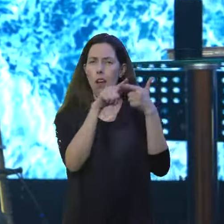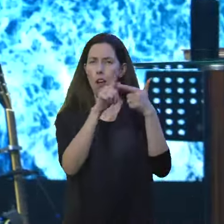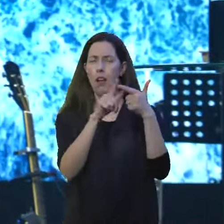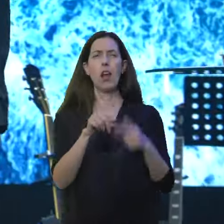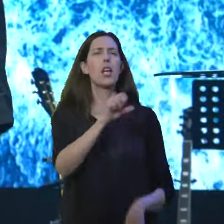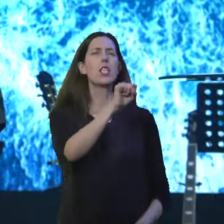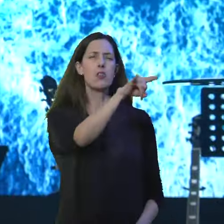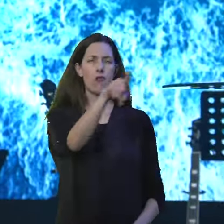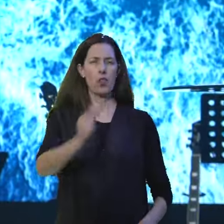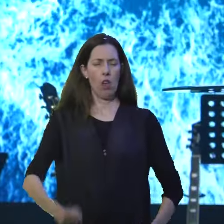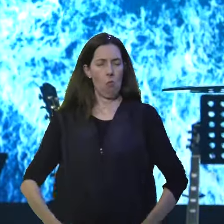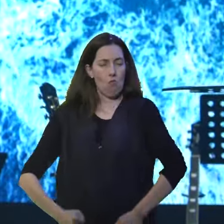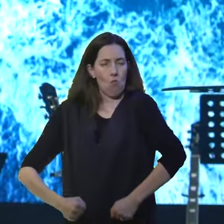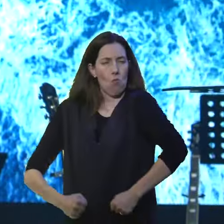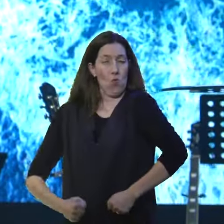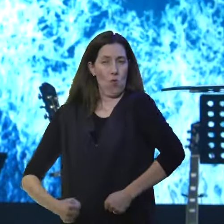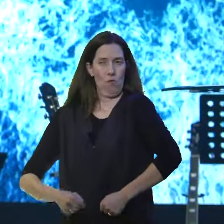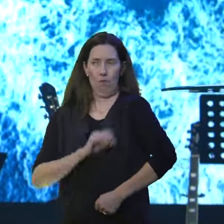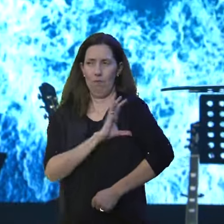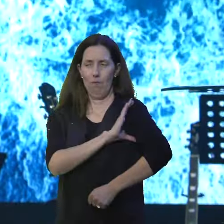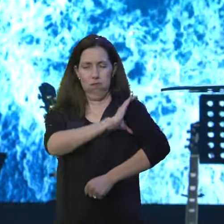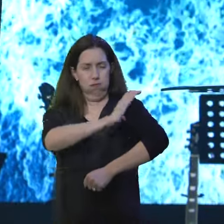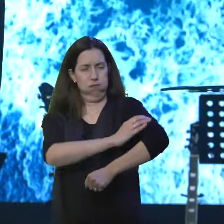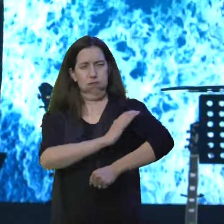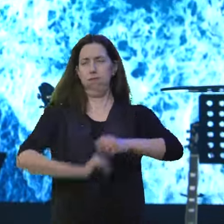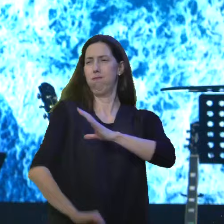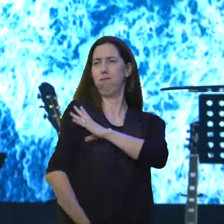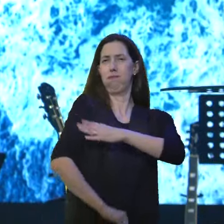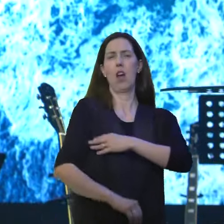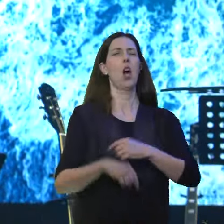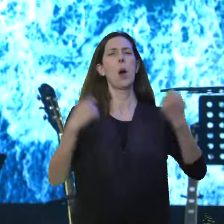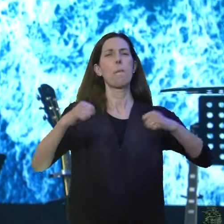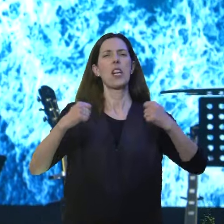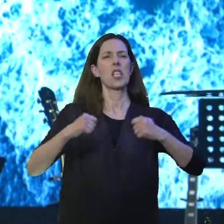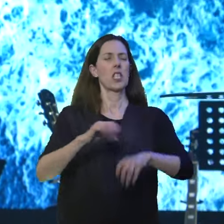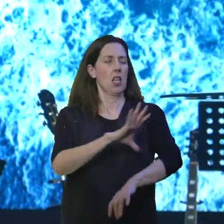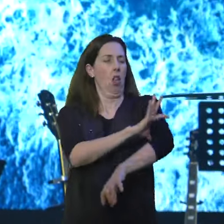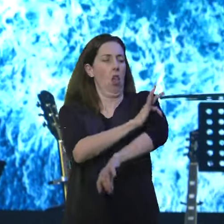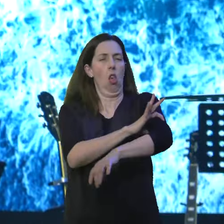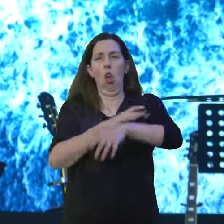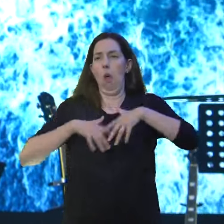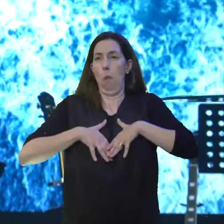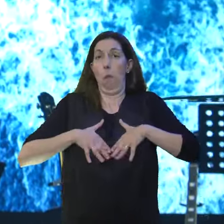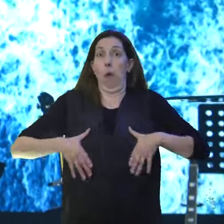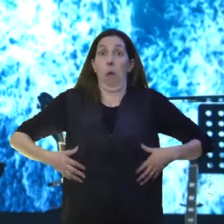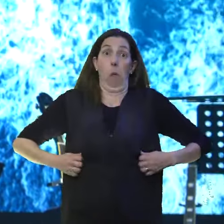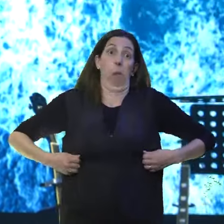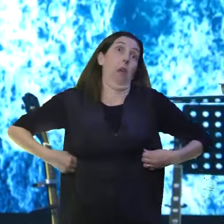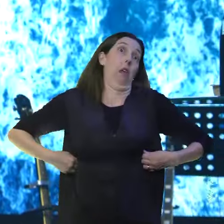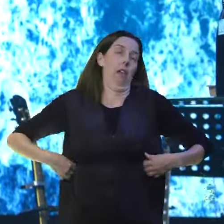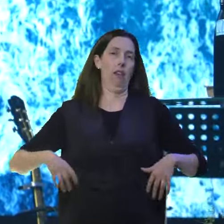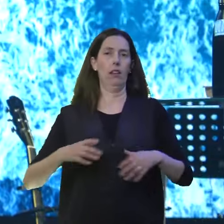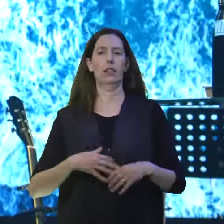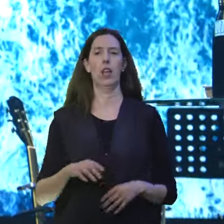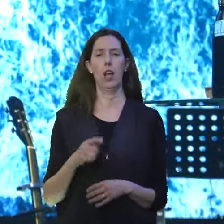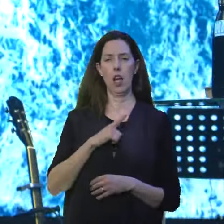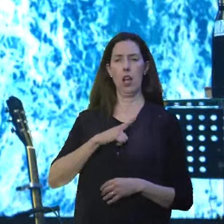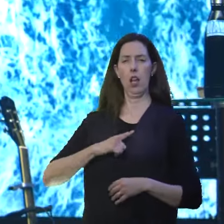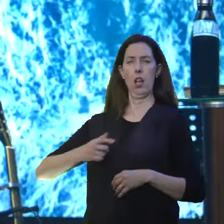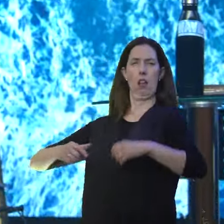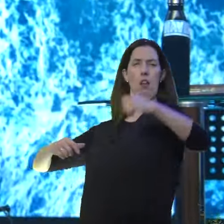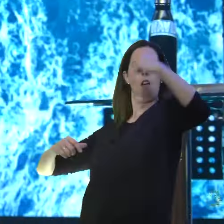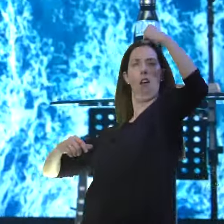tá malhando o seu bíceps, não precisa vir de camisa apertada, não. Não posta aquela foto assim com o